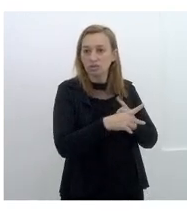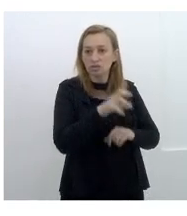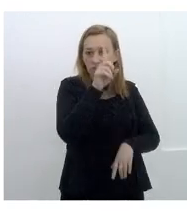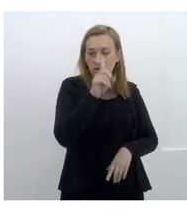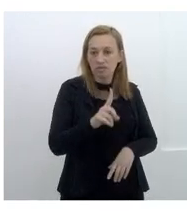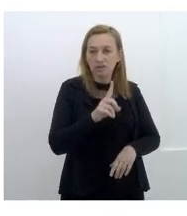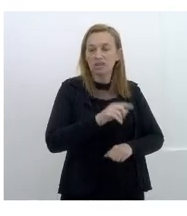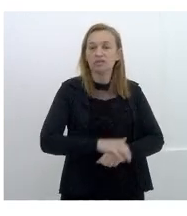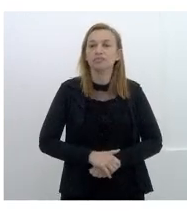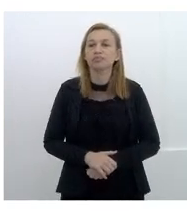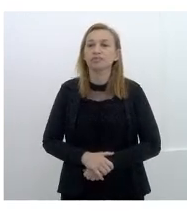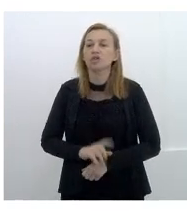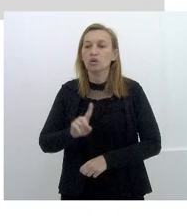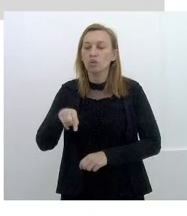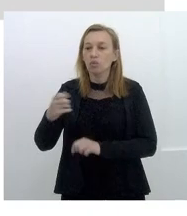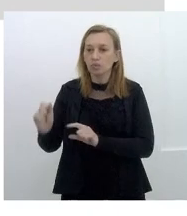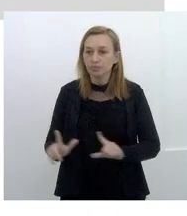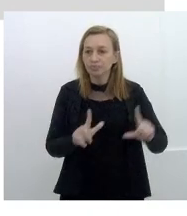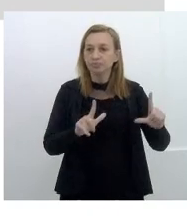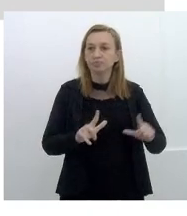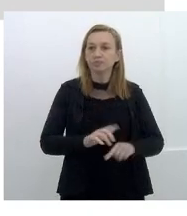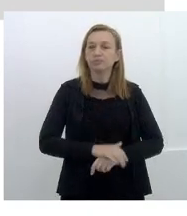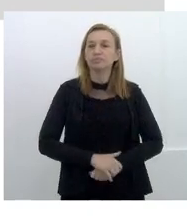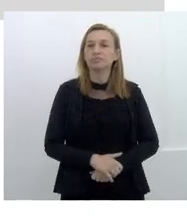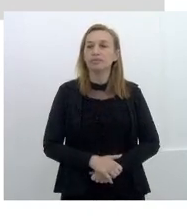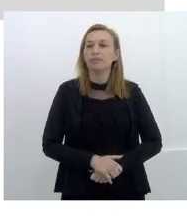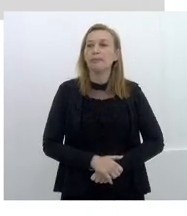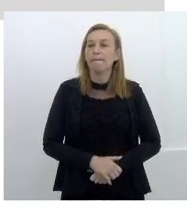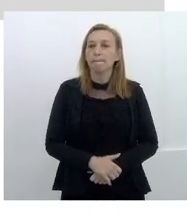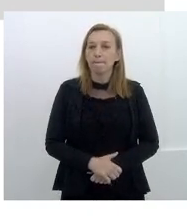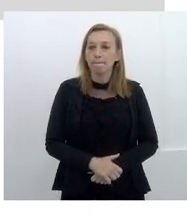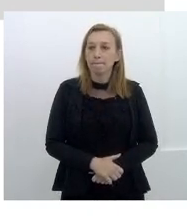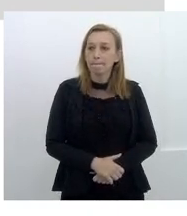deficiência próximos likes por gentileza